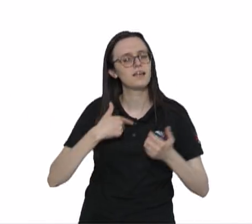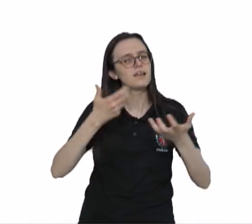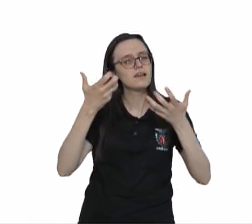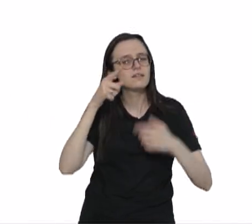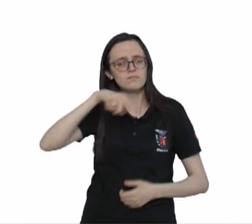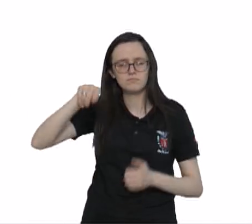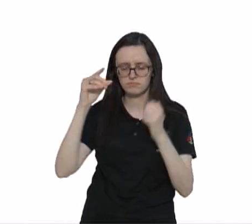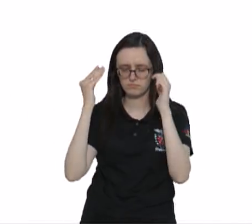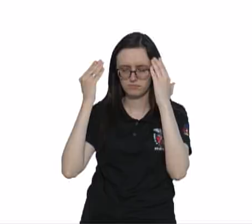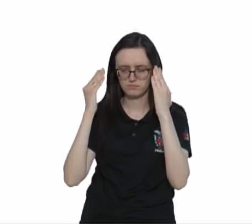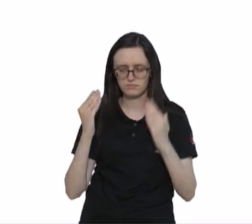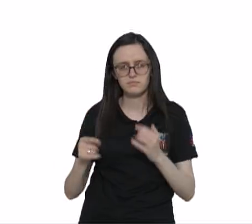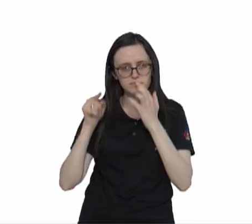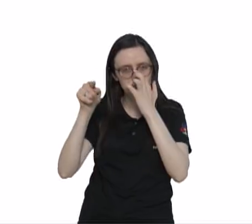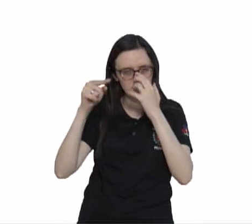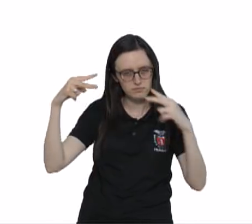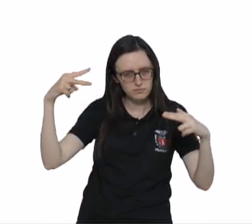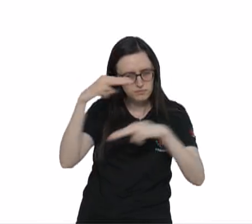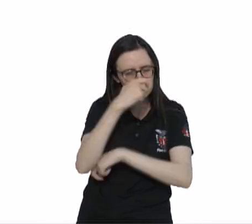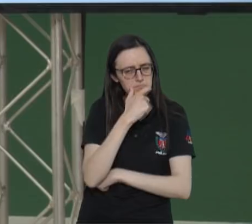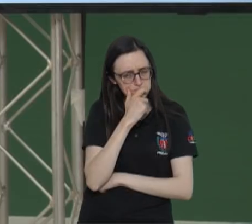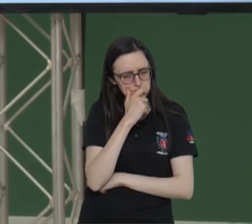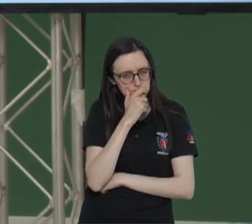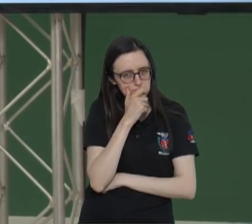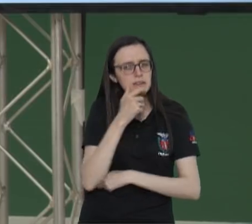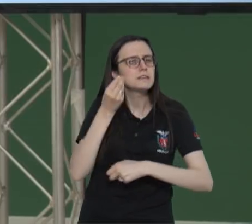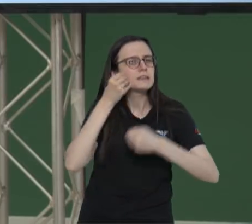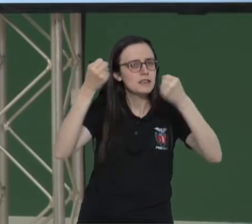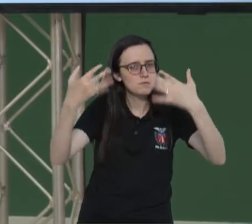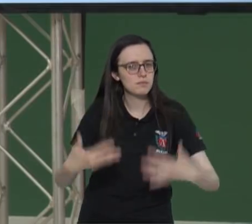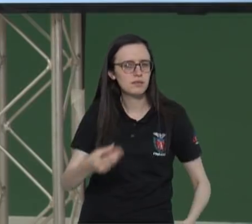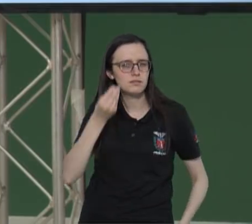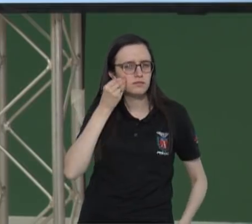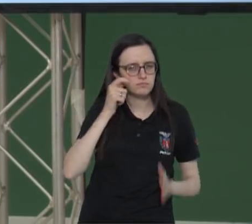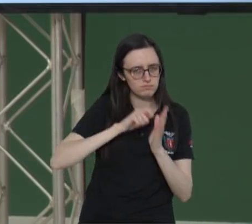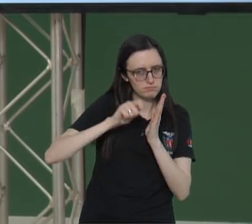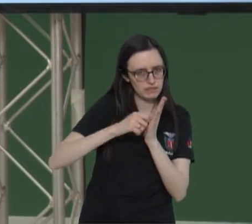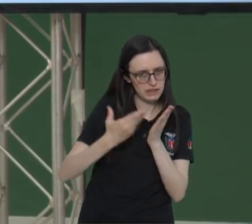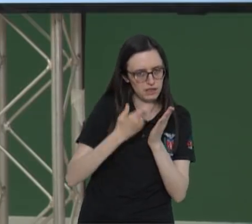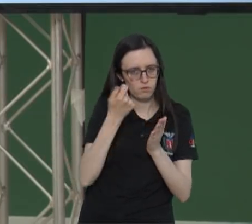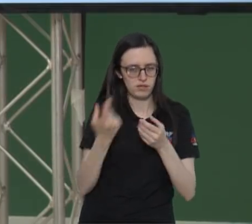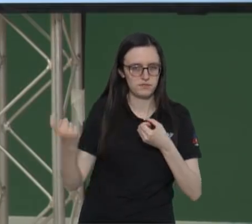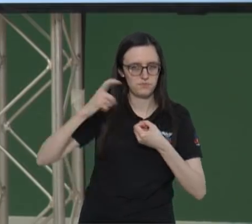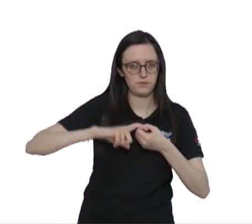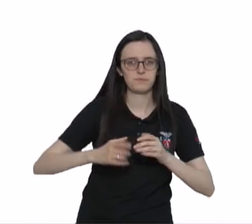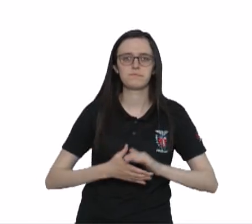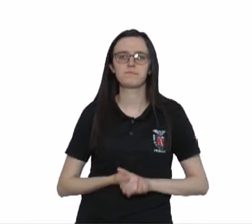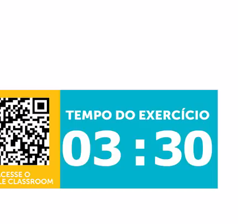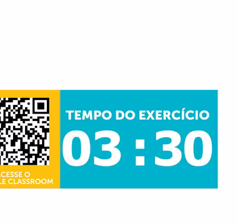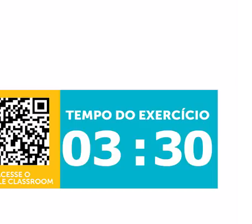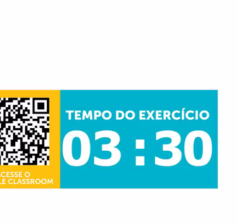você analisasse esse pedacinho aqui e tentasse explicar aí. Façam por escrito no caderno que nós já voltamos.